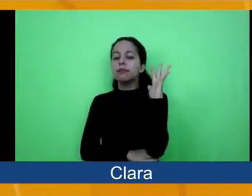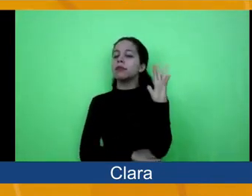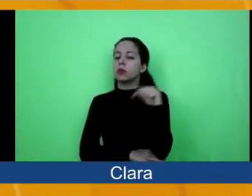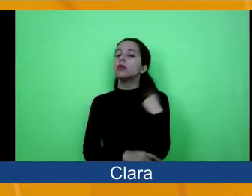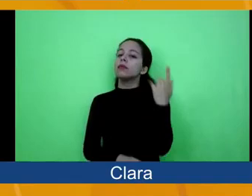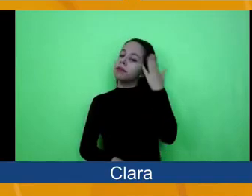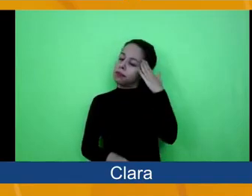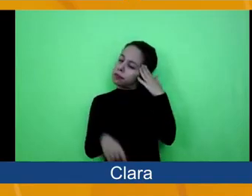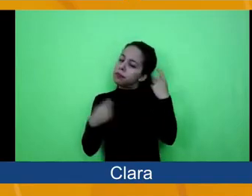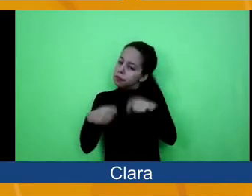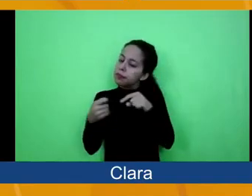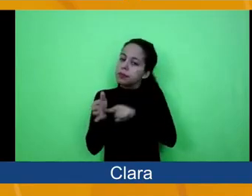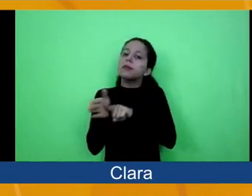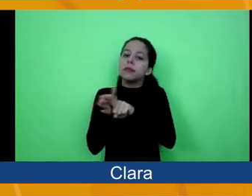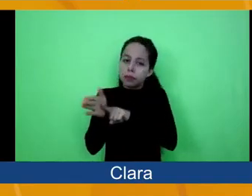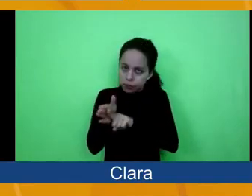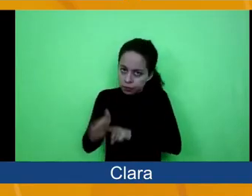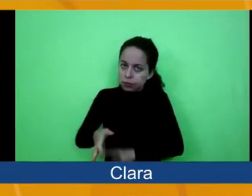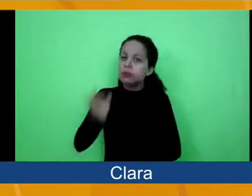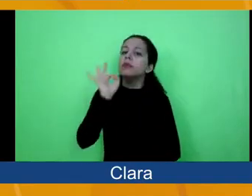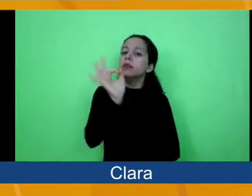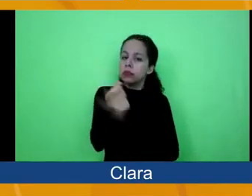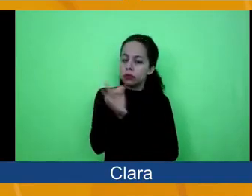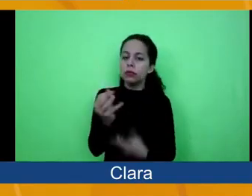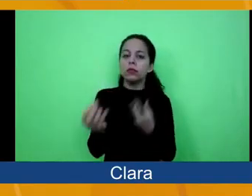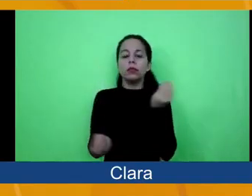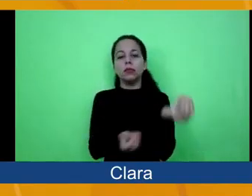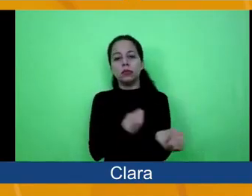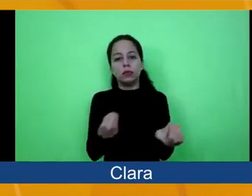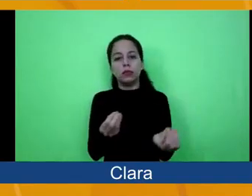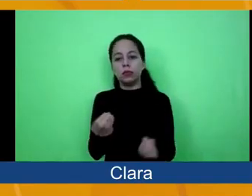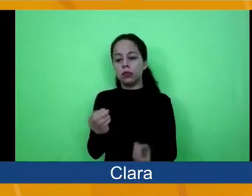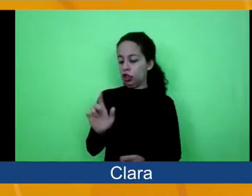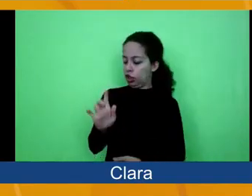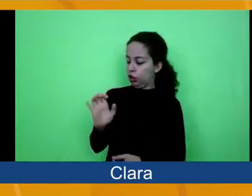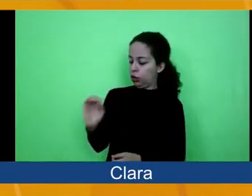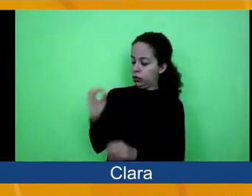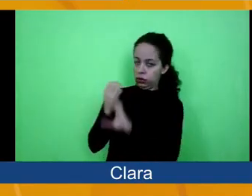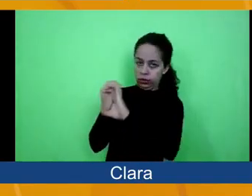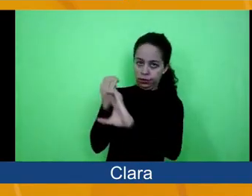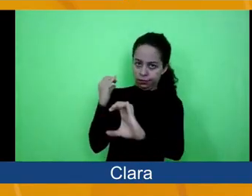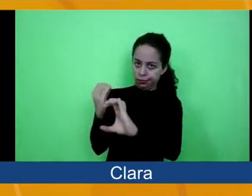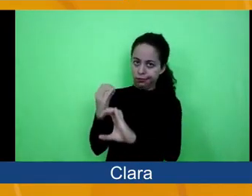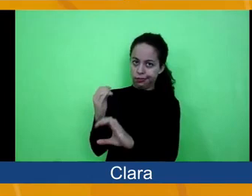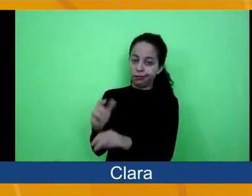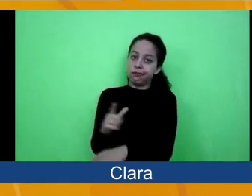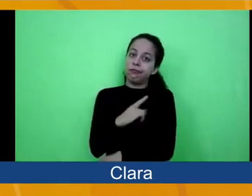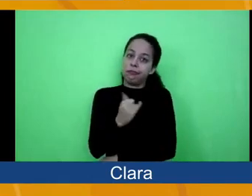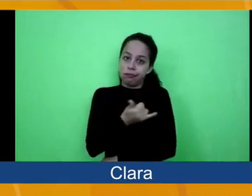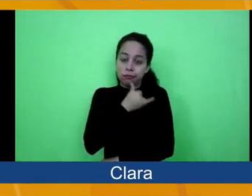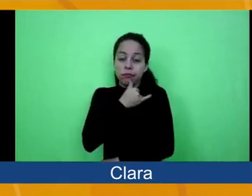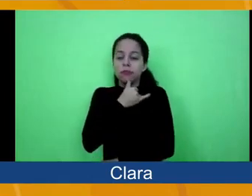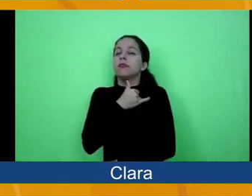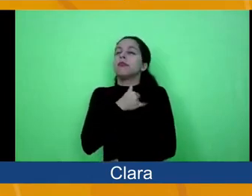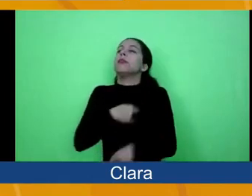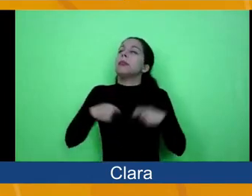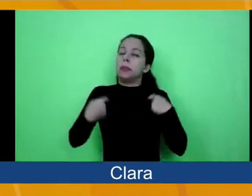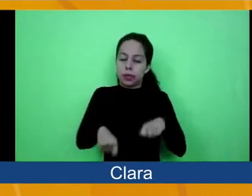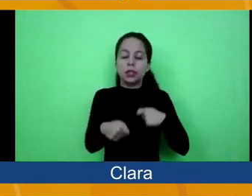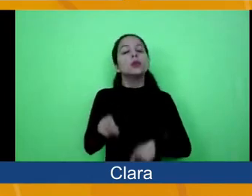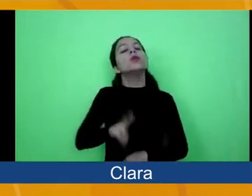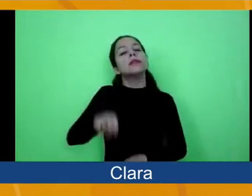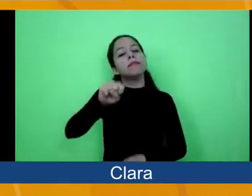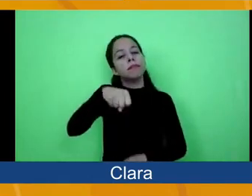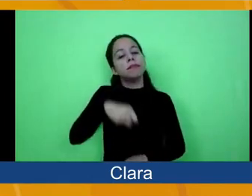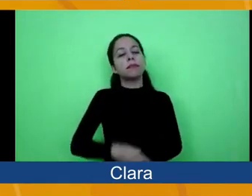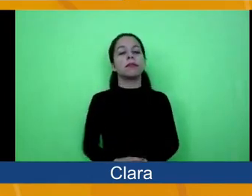muito sérias a respeito de medidas de geoengenharia. Elas, infelizmente, talvez sejam necessárias. Para onde vai o carbono absorvido